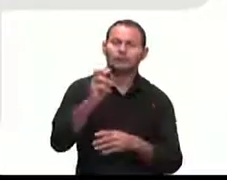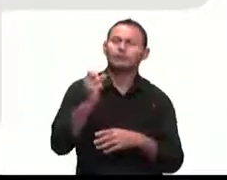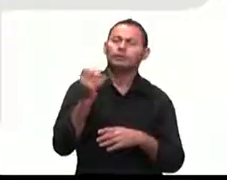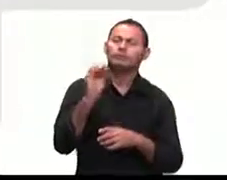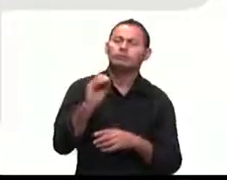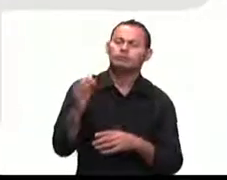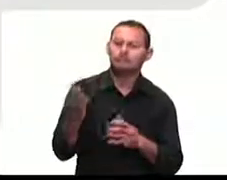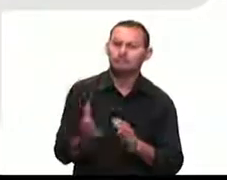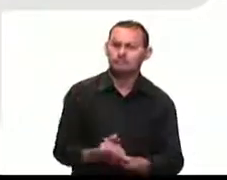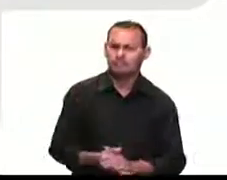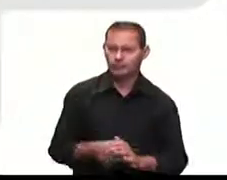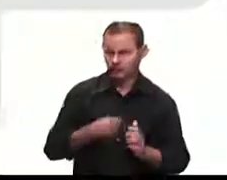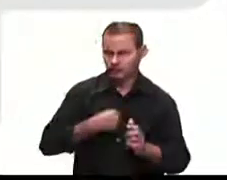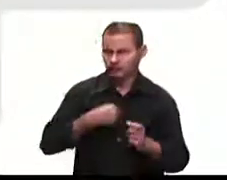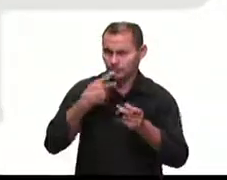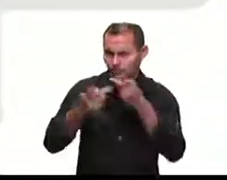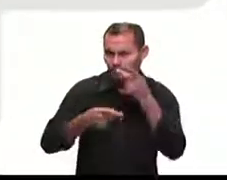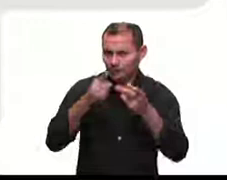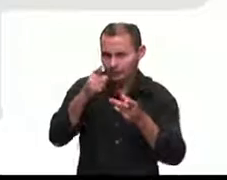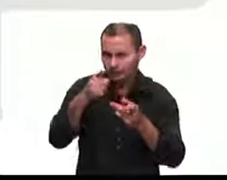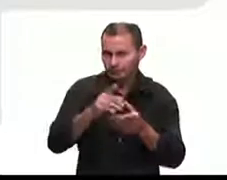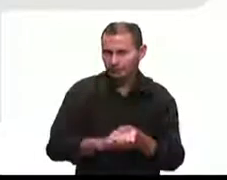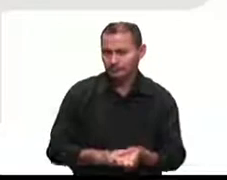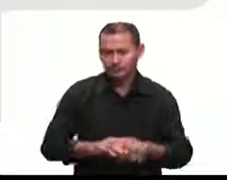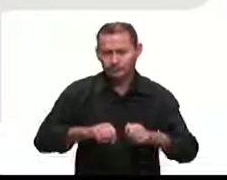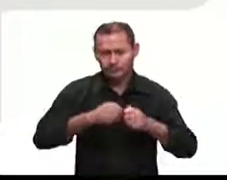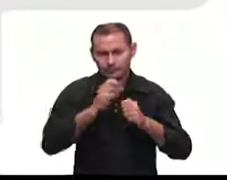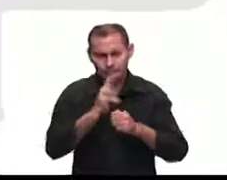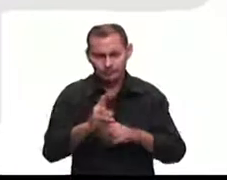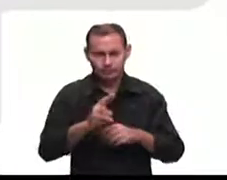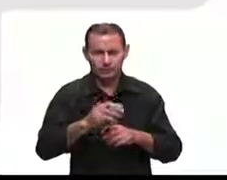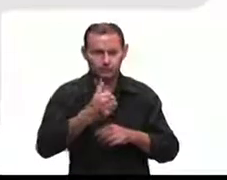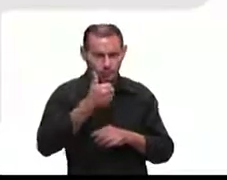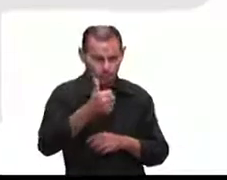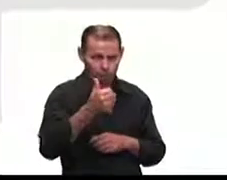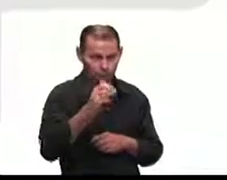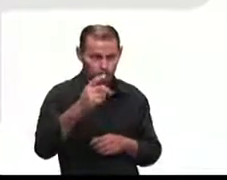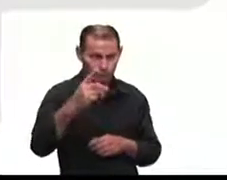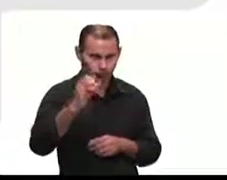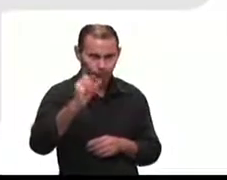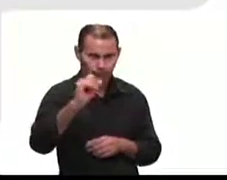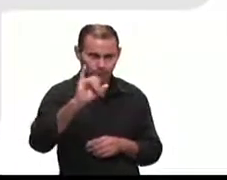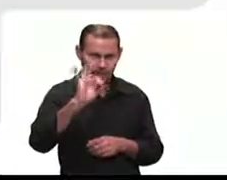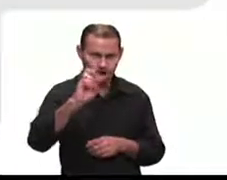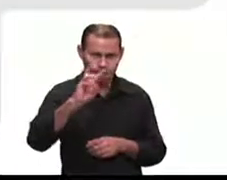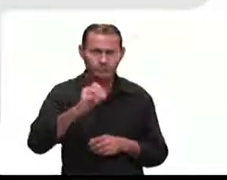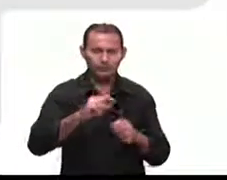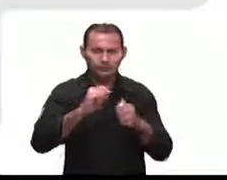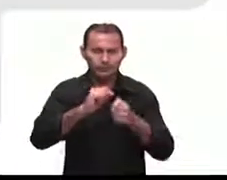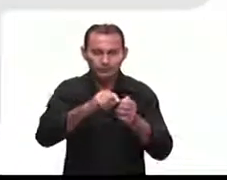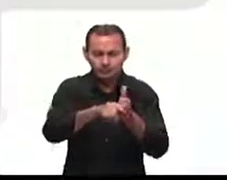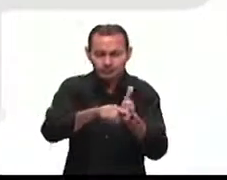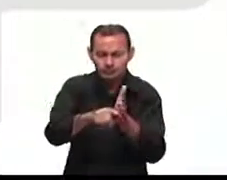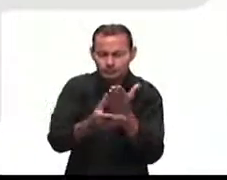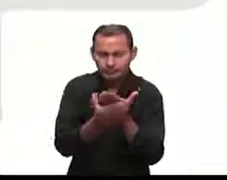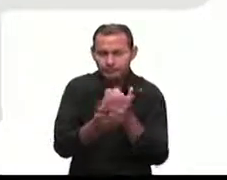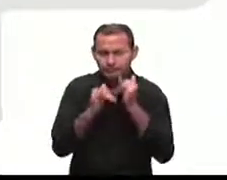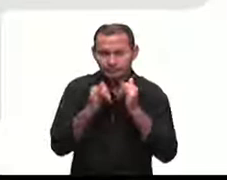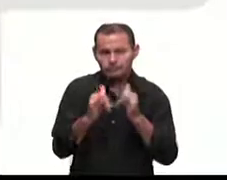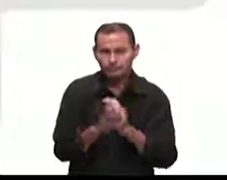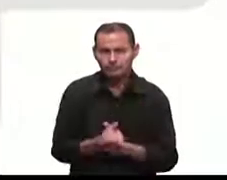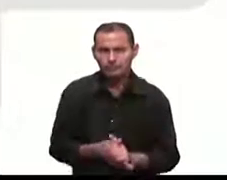e aí, né, como eu falei para vocês, dando um resultado positivo, né, fiz a pesquisa, colhi os